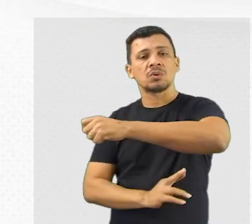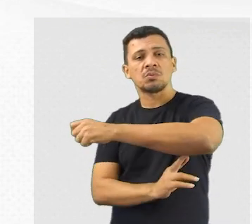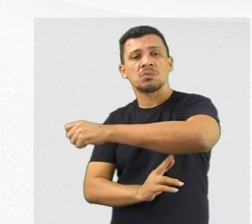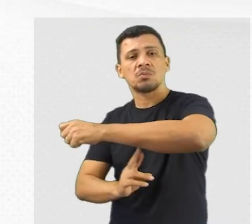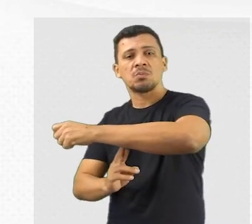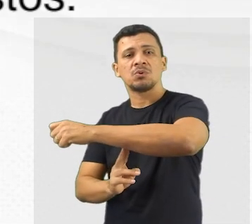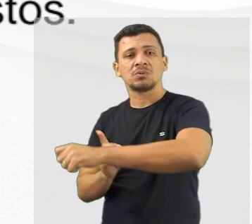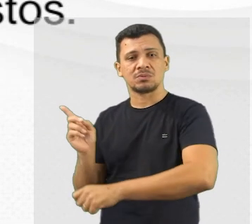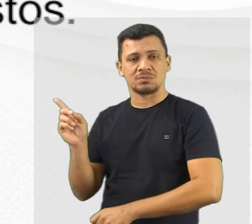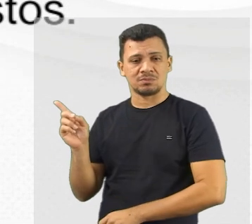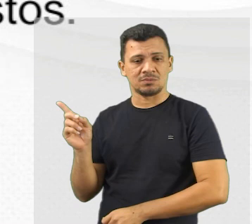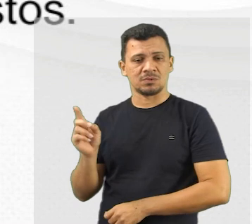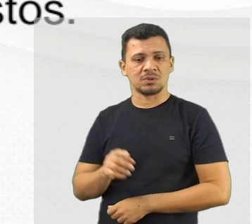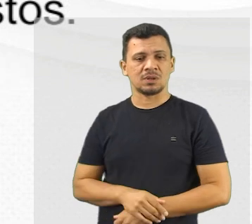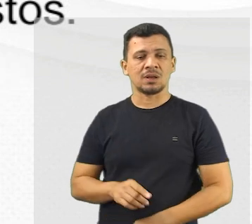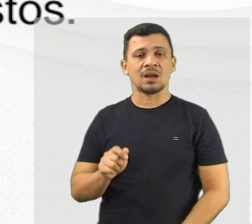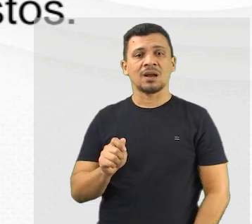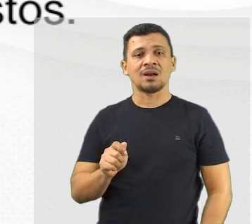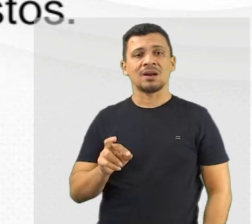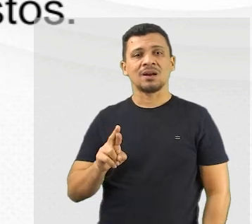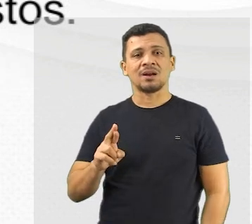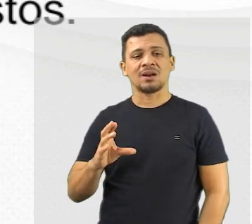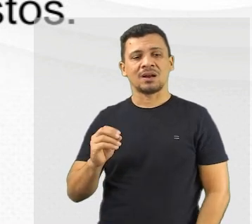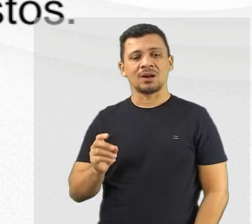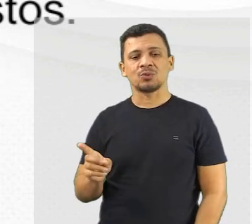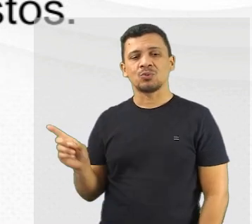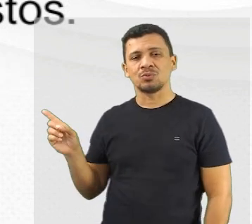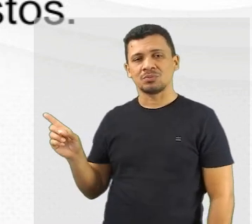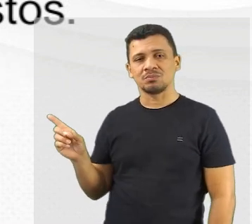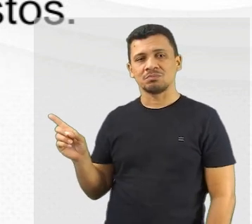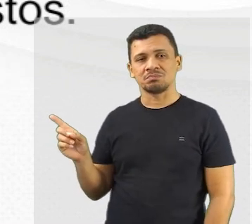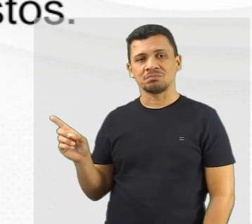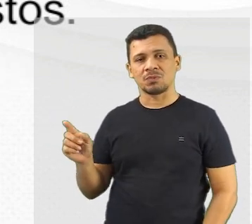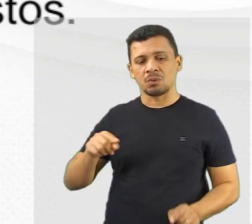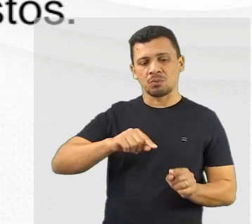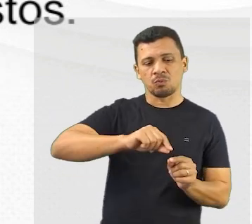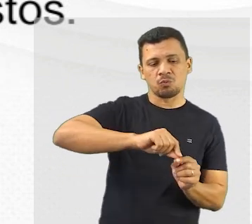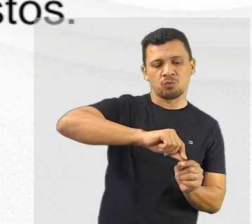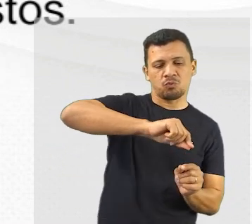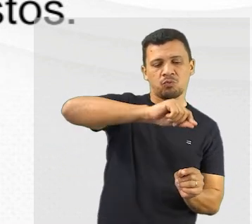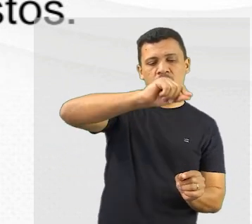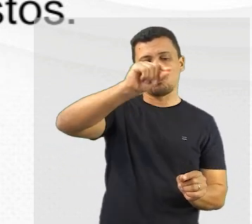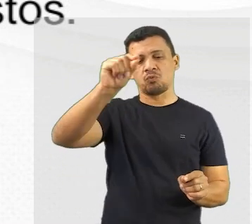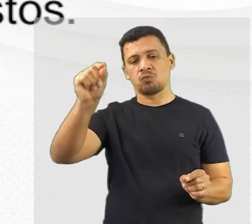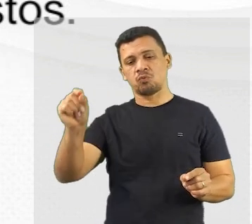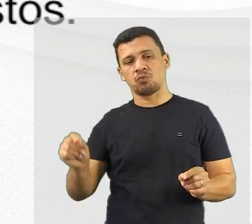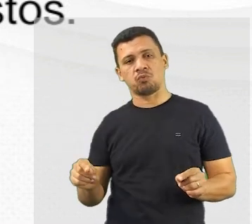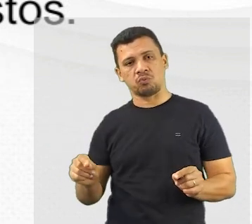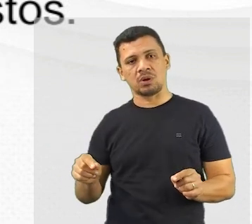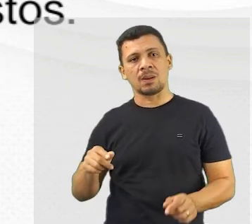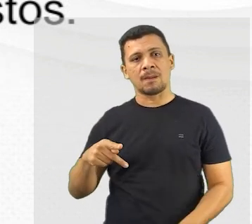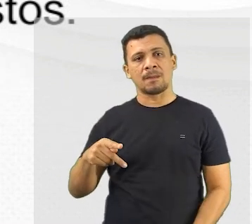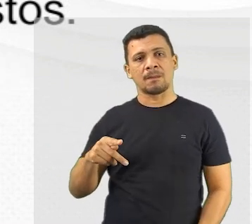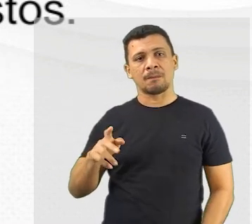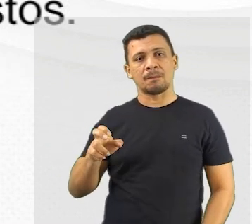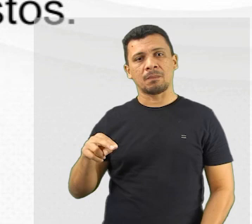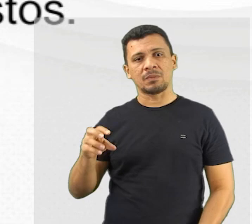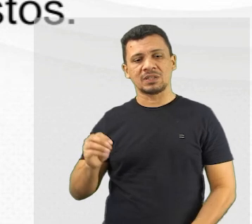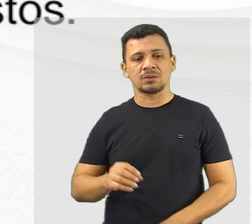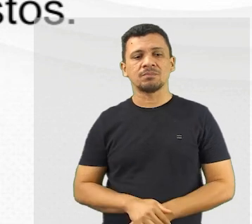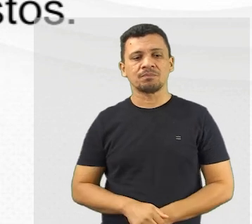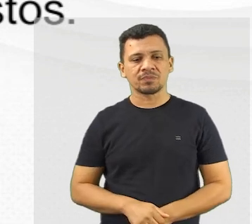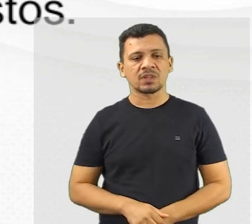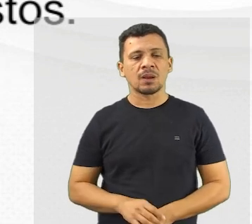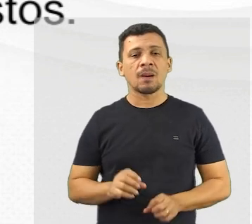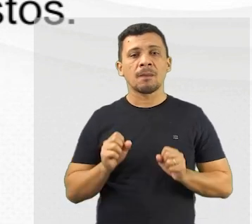para vocês os arcos. Isso aqui é o que a gente chama de arco pleno. Isso aqui permitiu aos romanos que